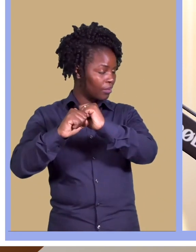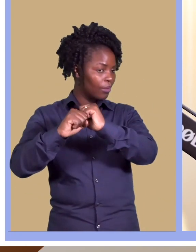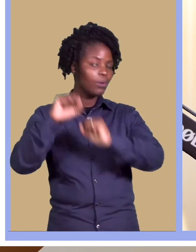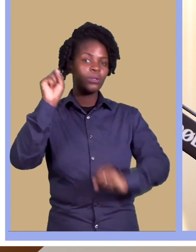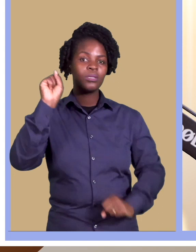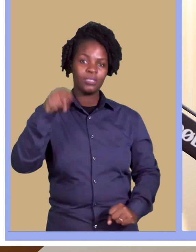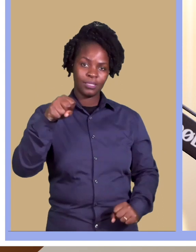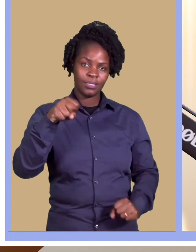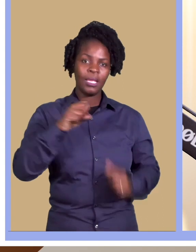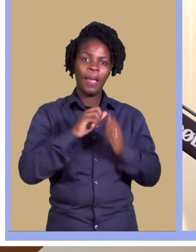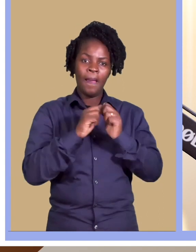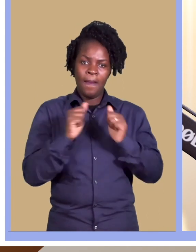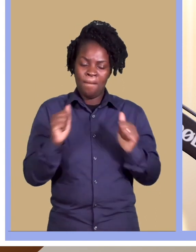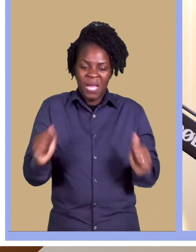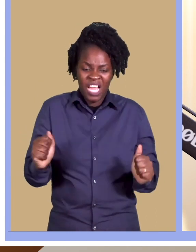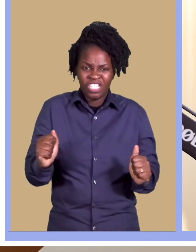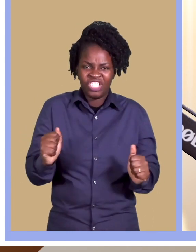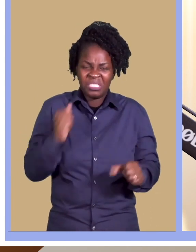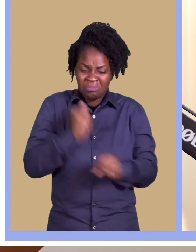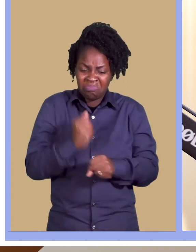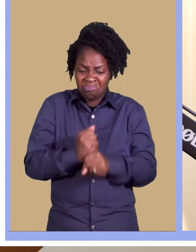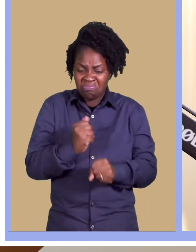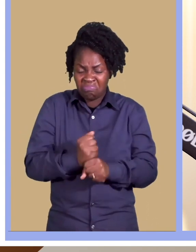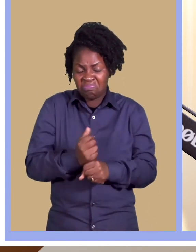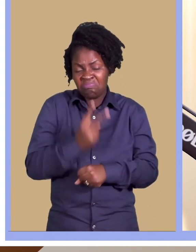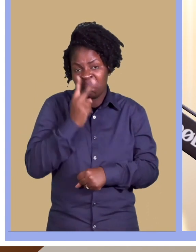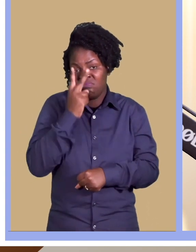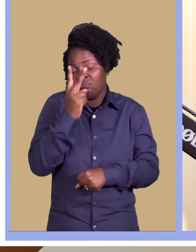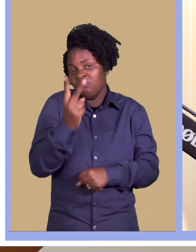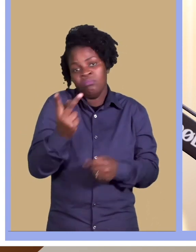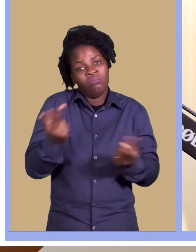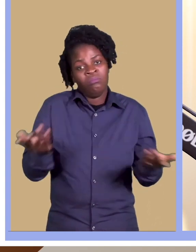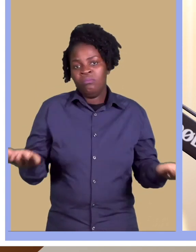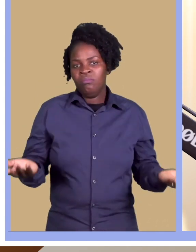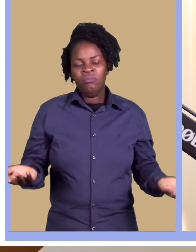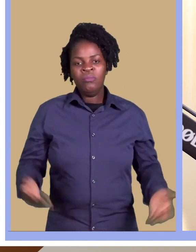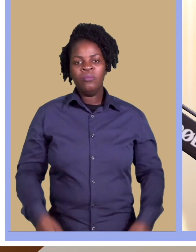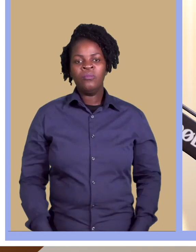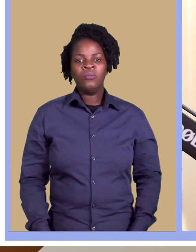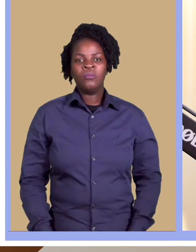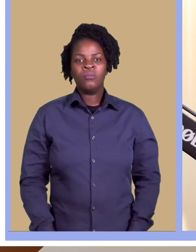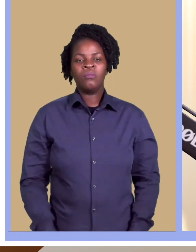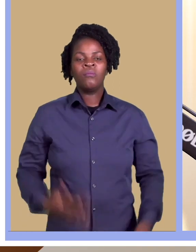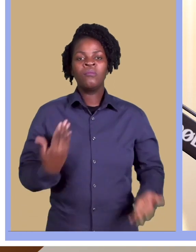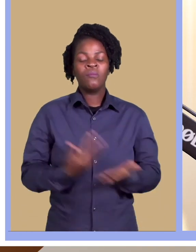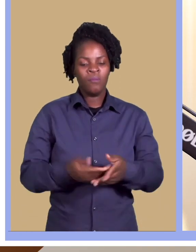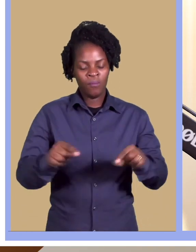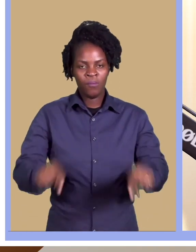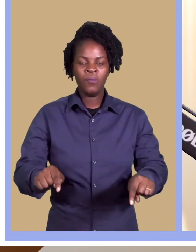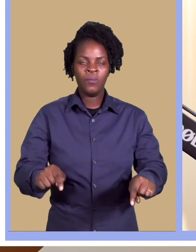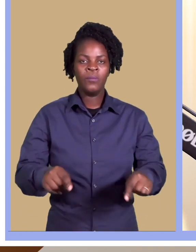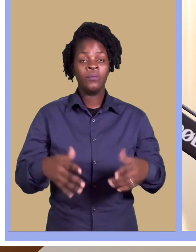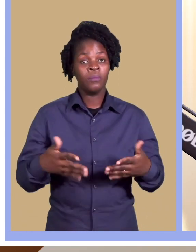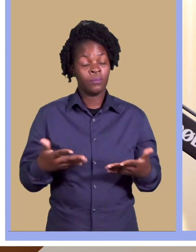Na implementação, a coisa não andou muito bem até hoje. Então, não sei se esta